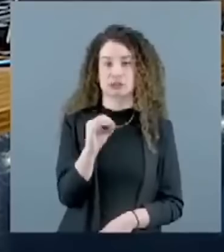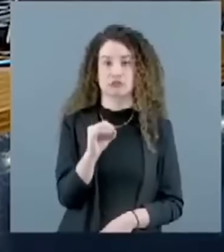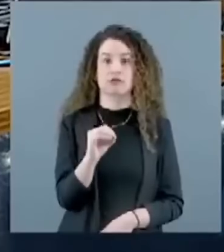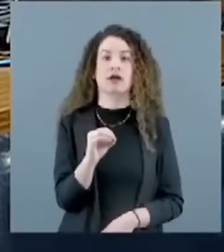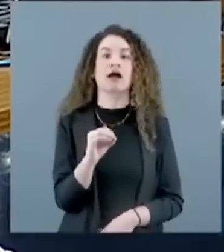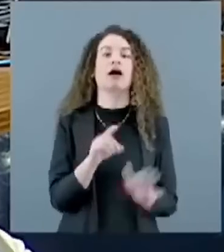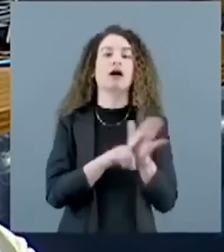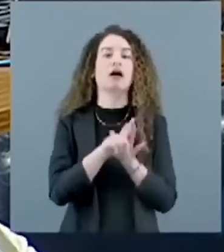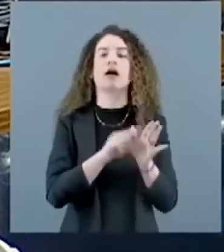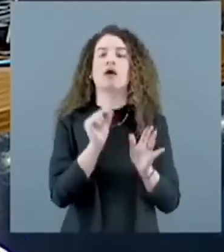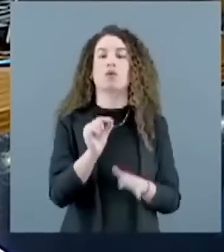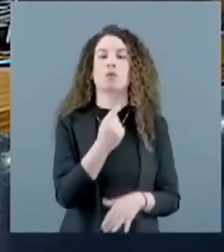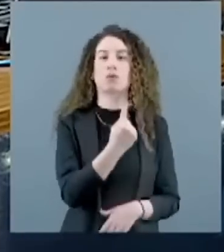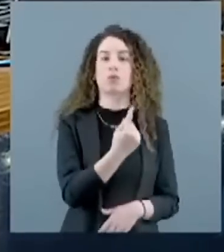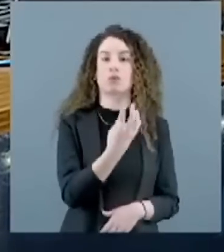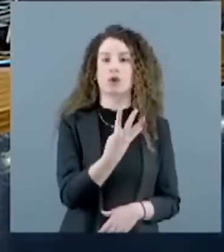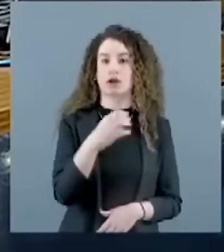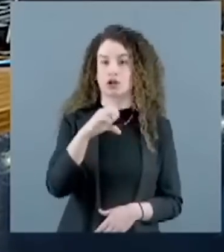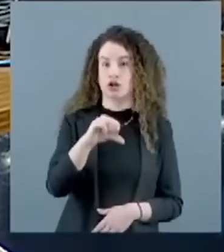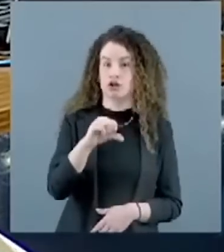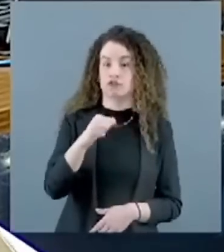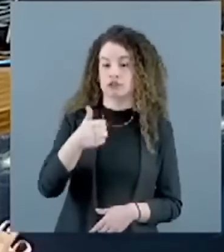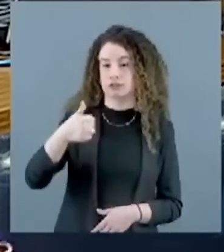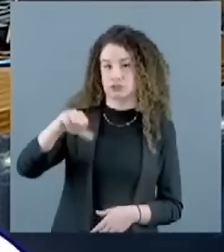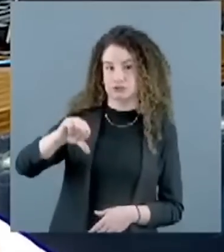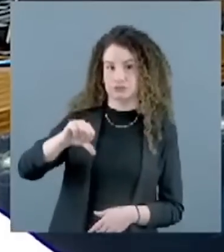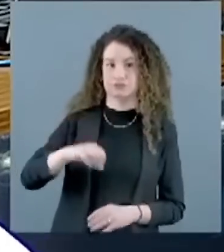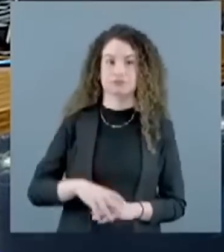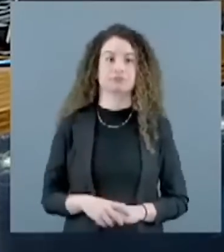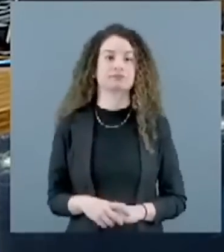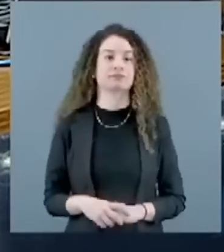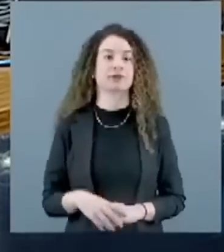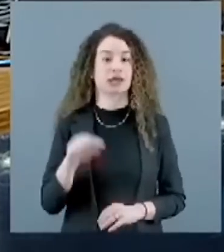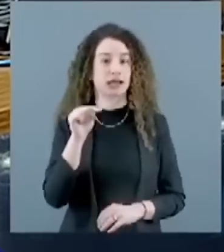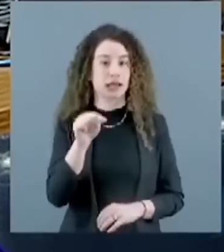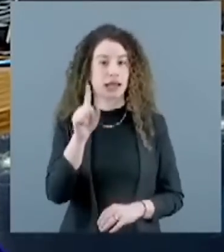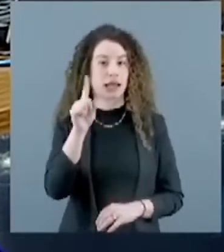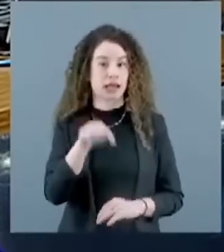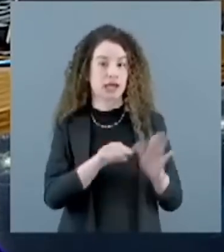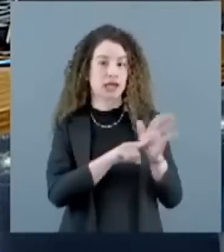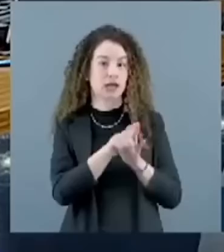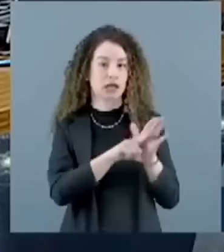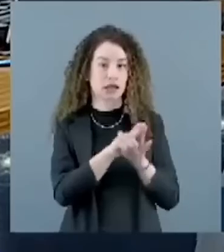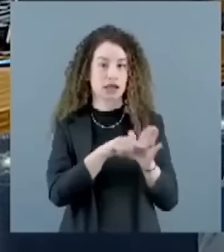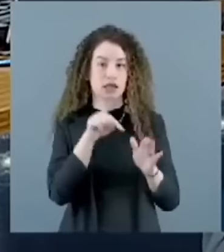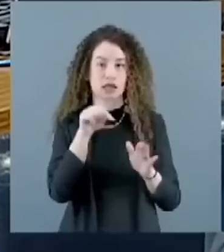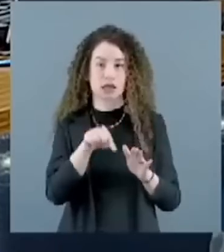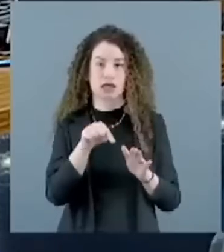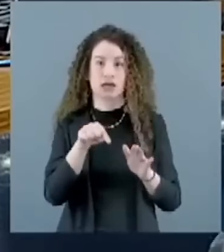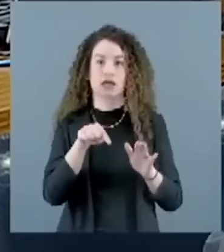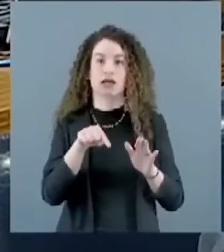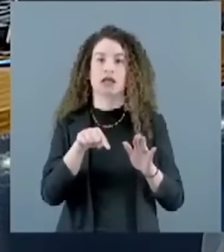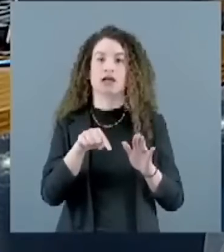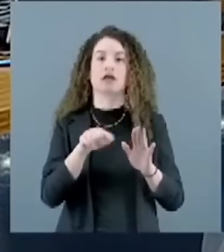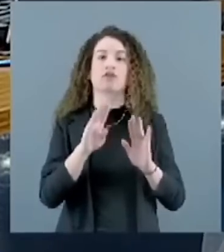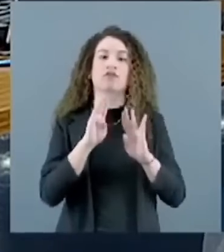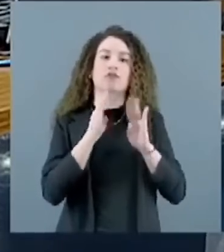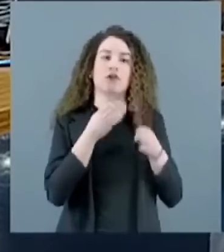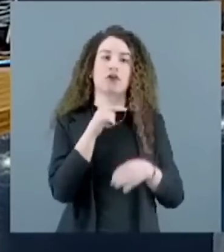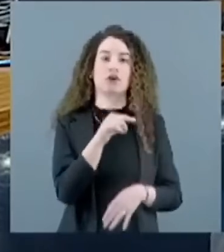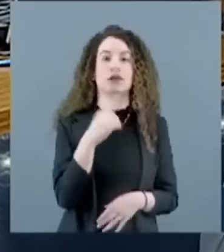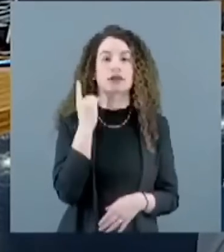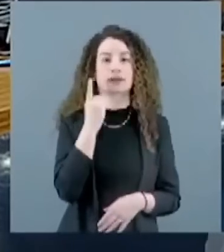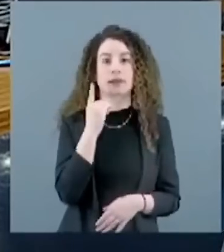inquérito 4919. E este é um inquérito referente ao deputado André